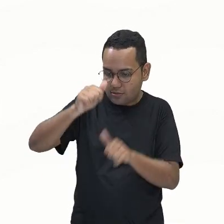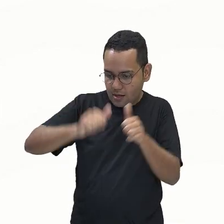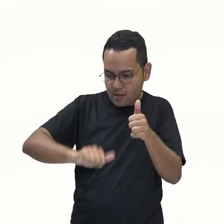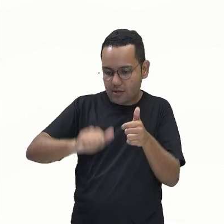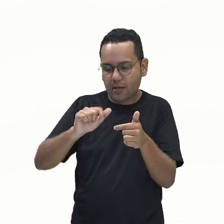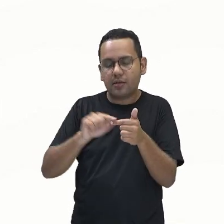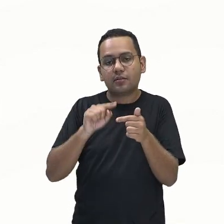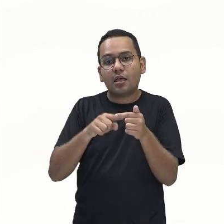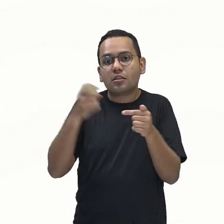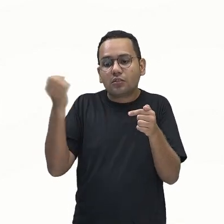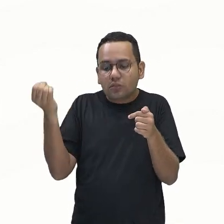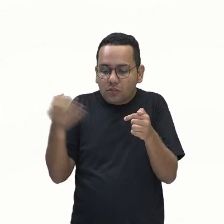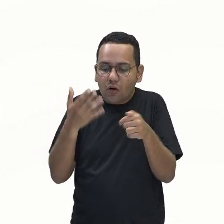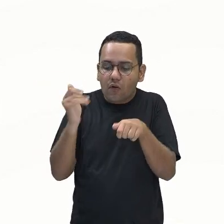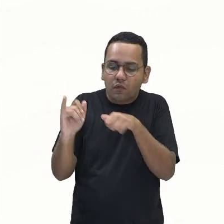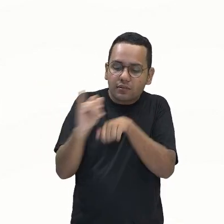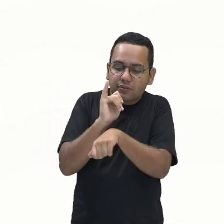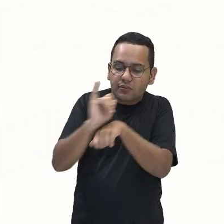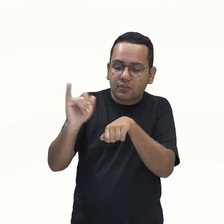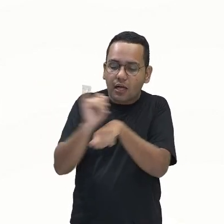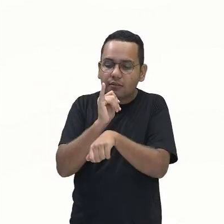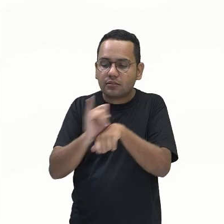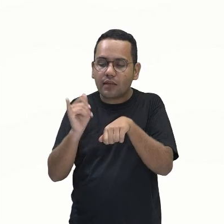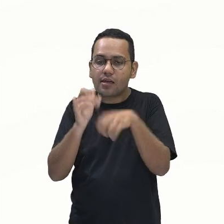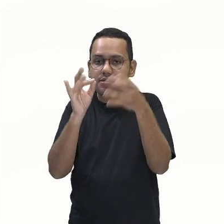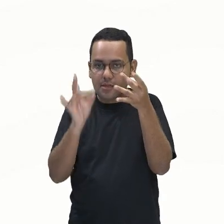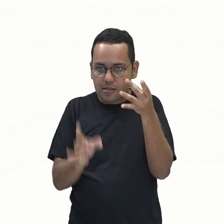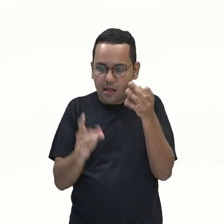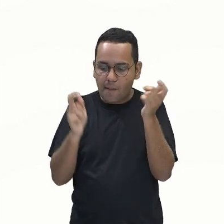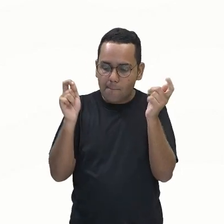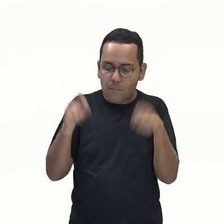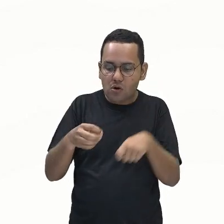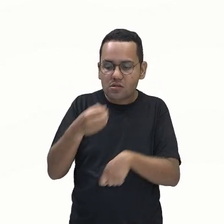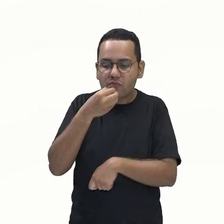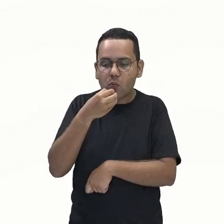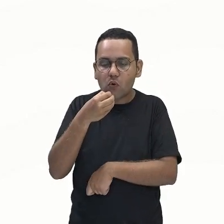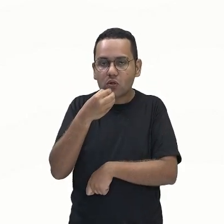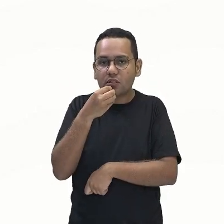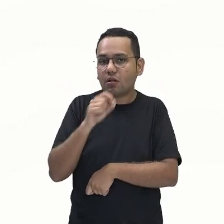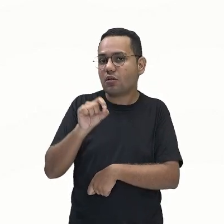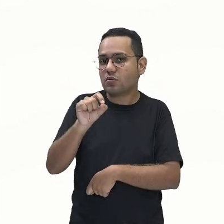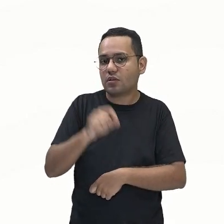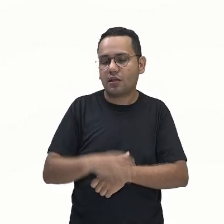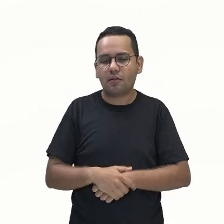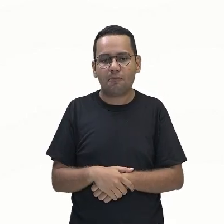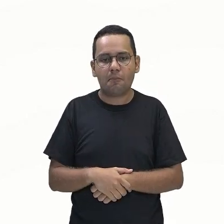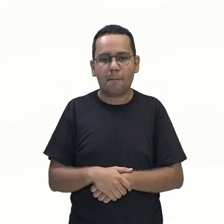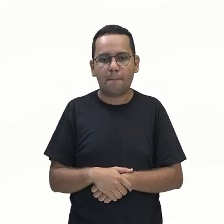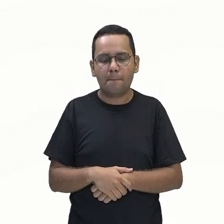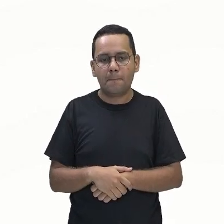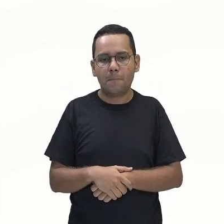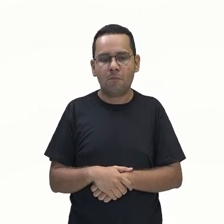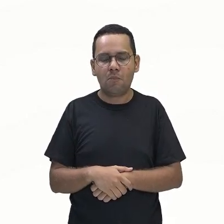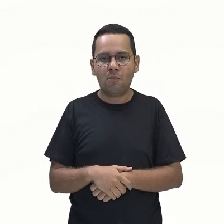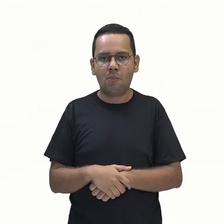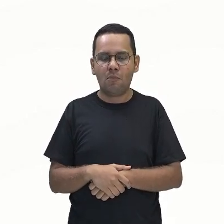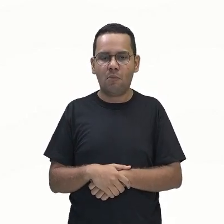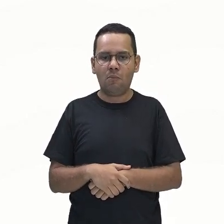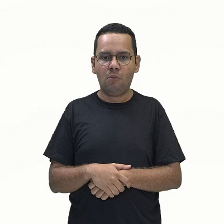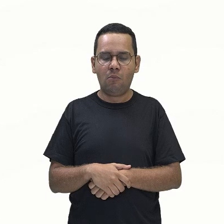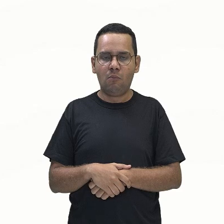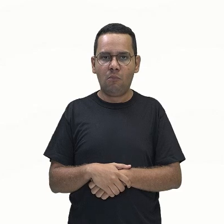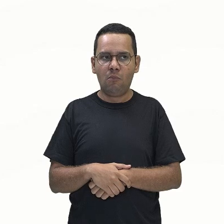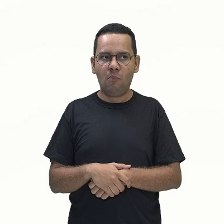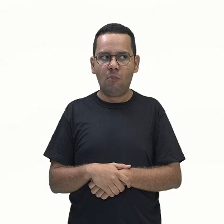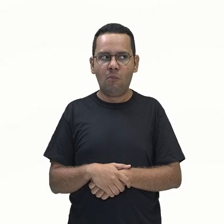etapas, novos procedimentos, para então você saber como vai ser